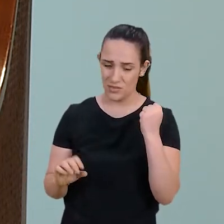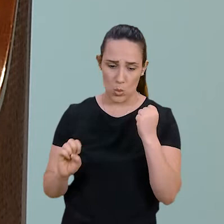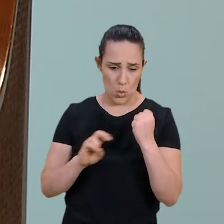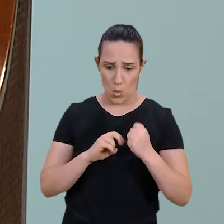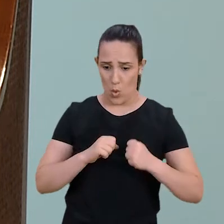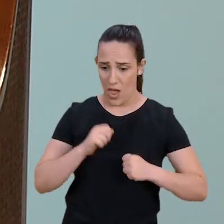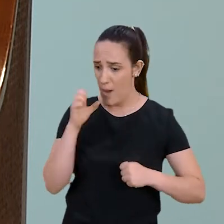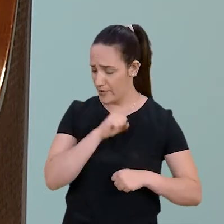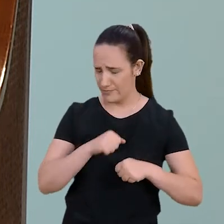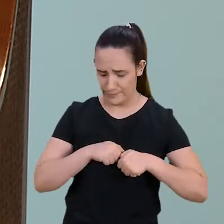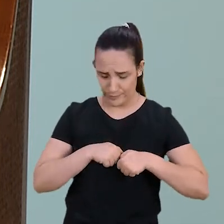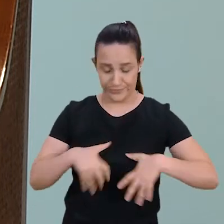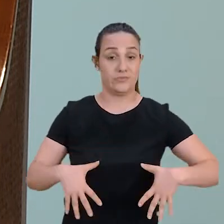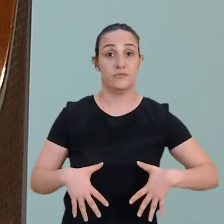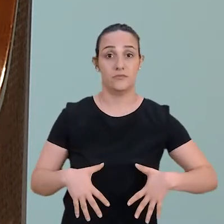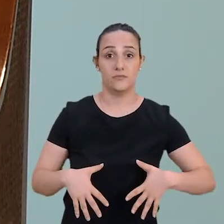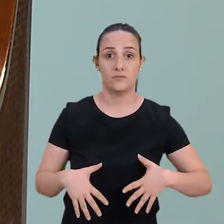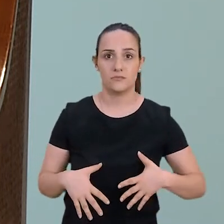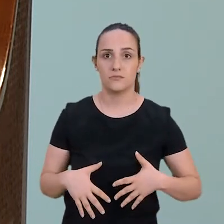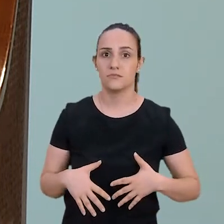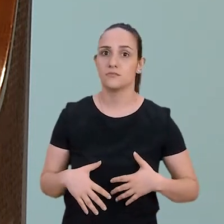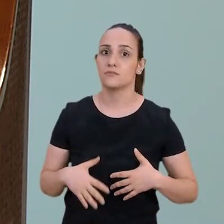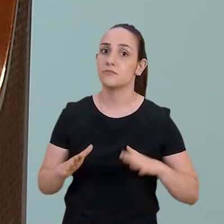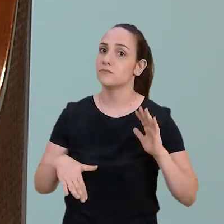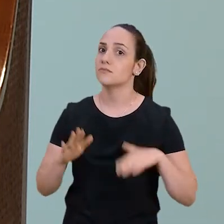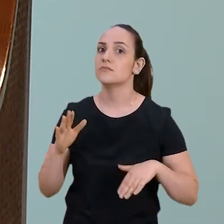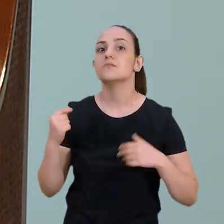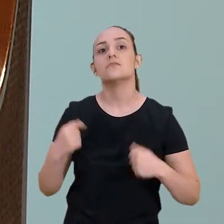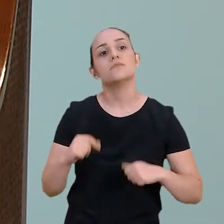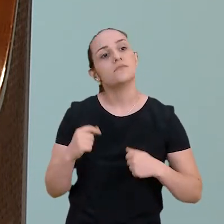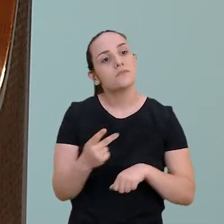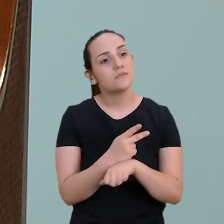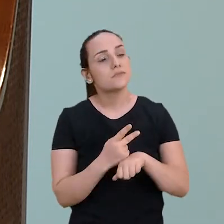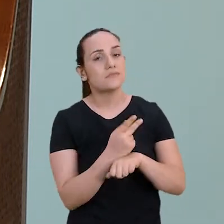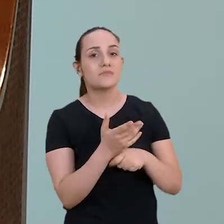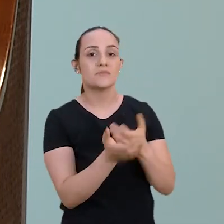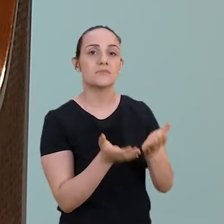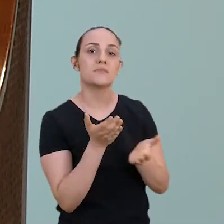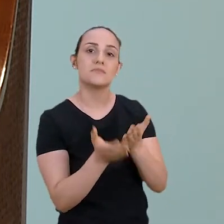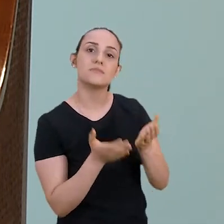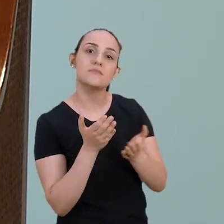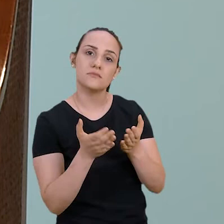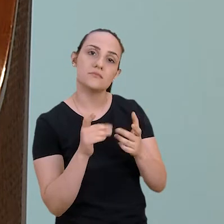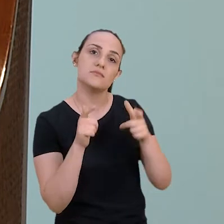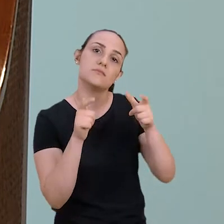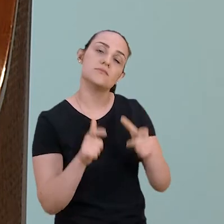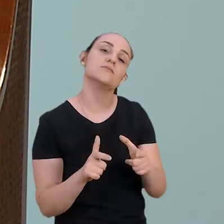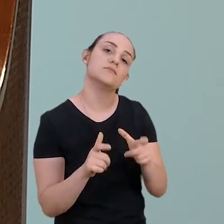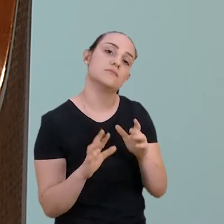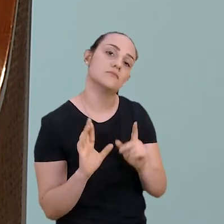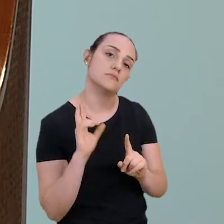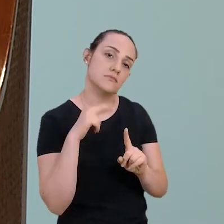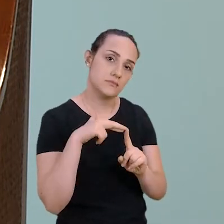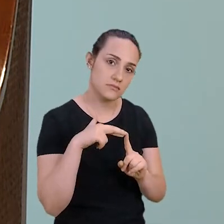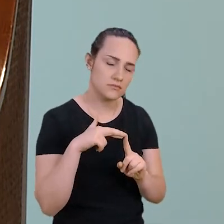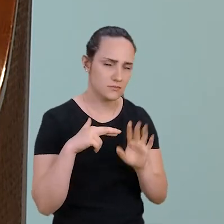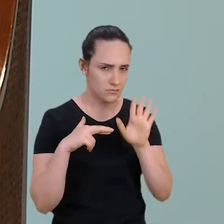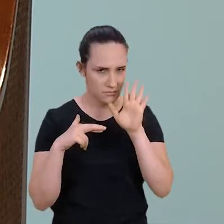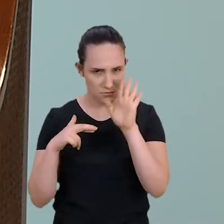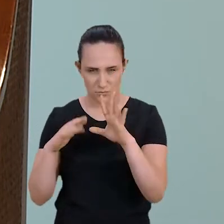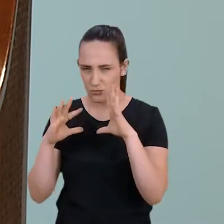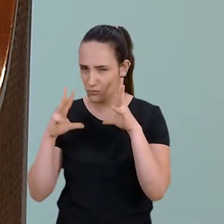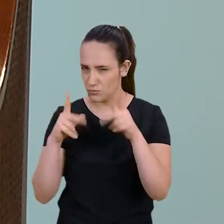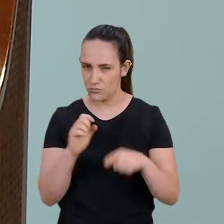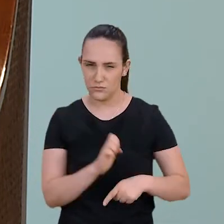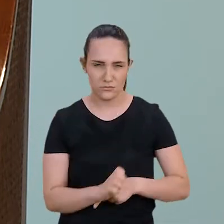muito severa, às vezes você tem que procurar tratamento em centros de referência, né? Nem todos os estados